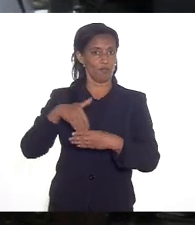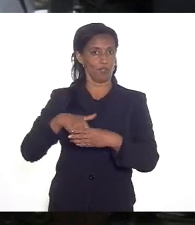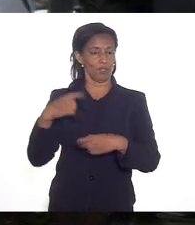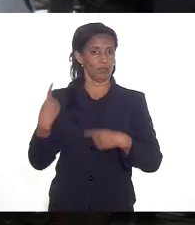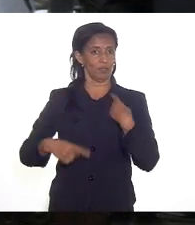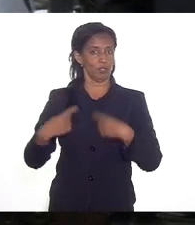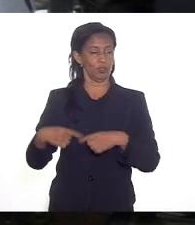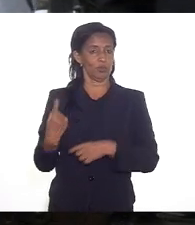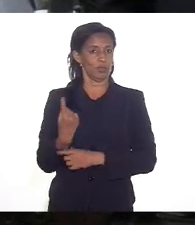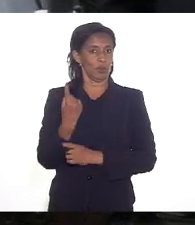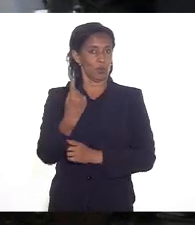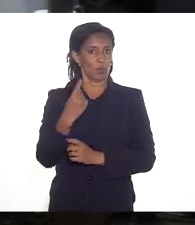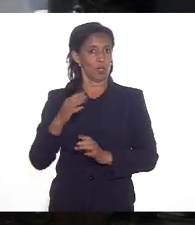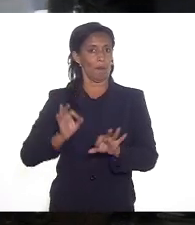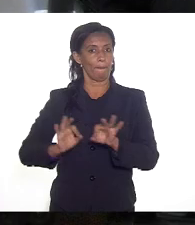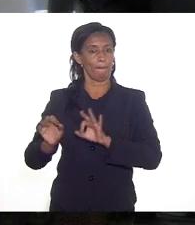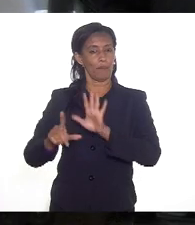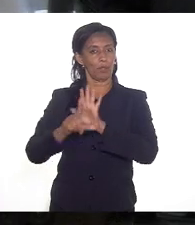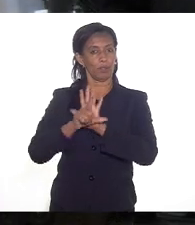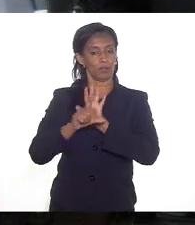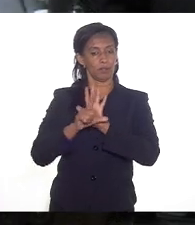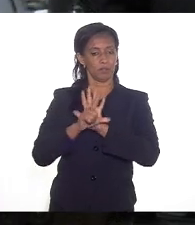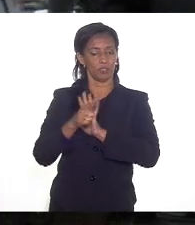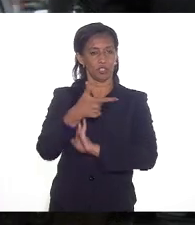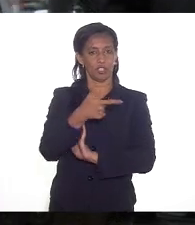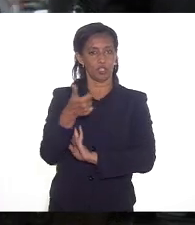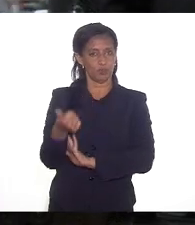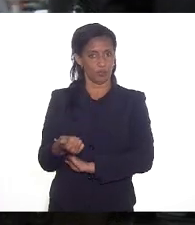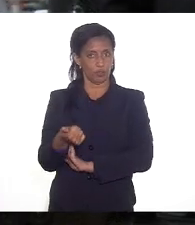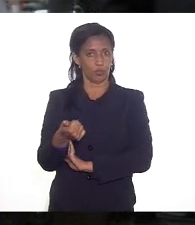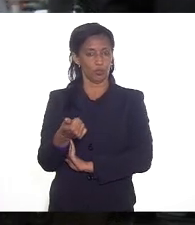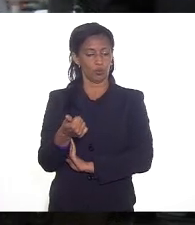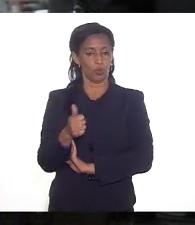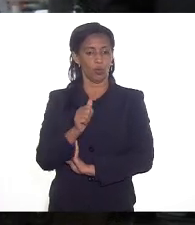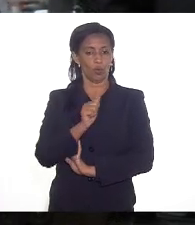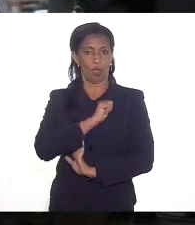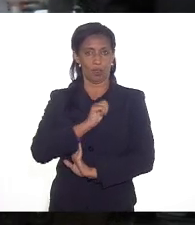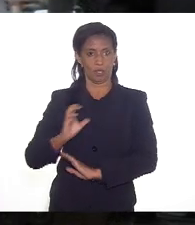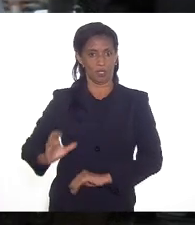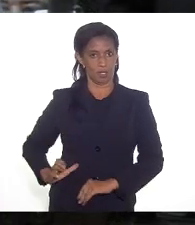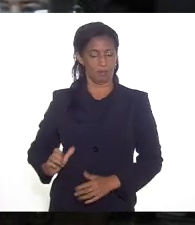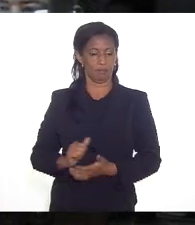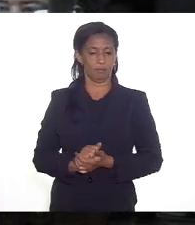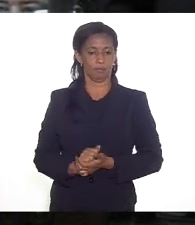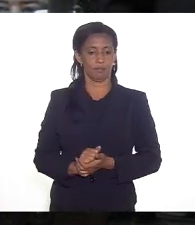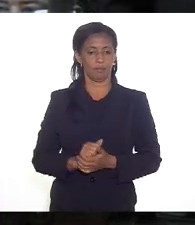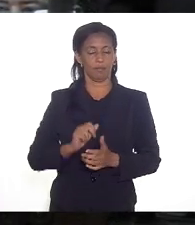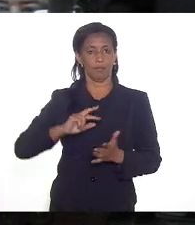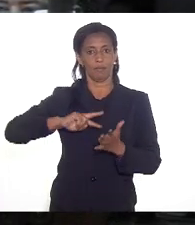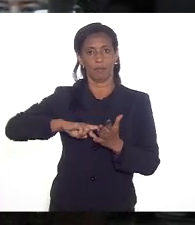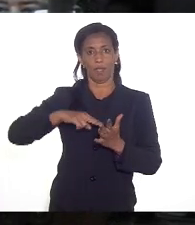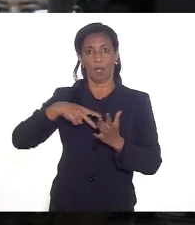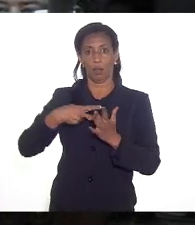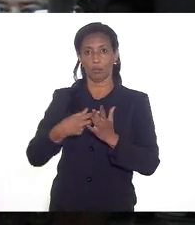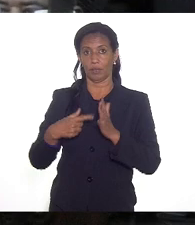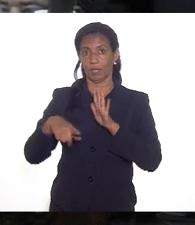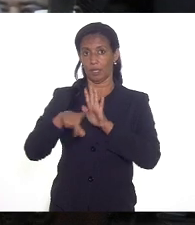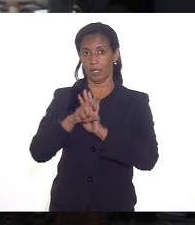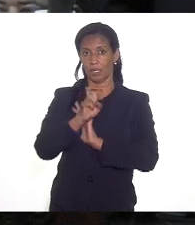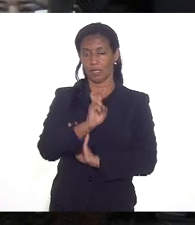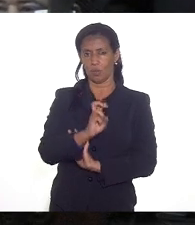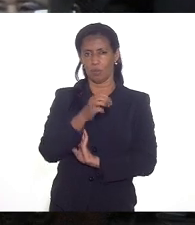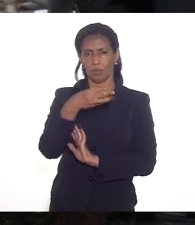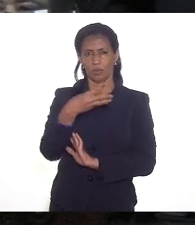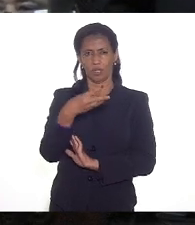votação em discussão única projeto de lei 43/48 de 21 de autoria do deputado André Ceciliano que altera a lei estadual